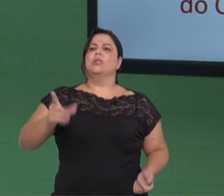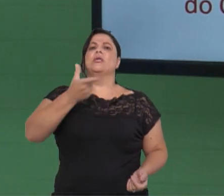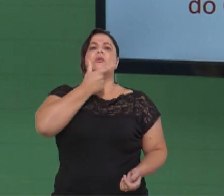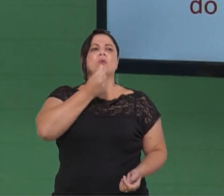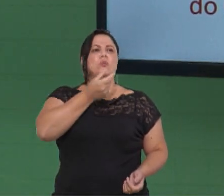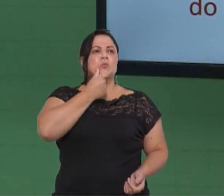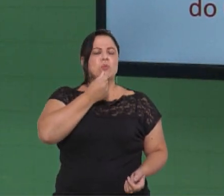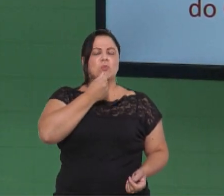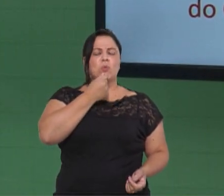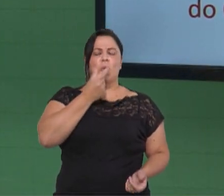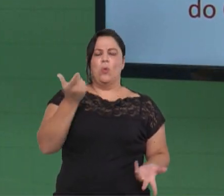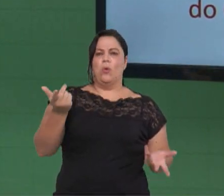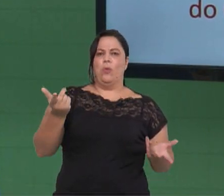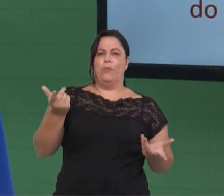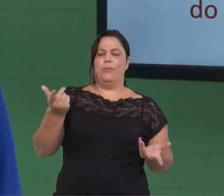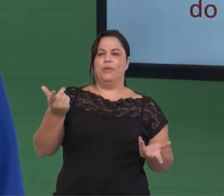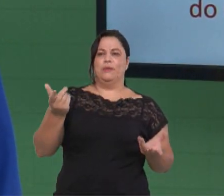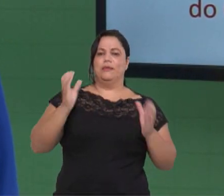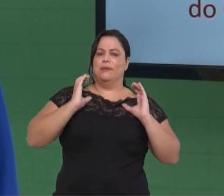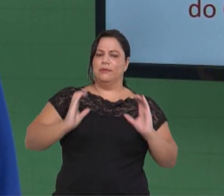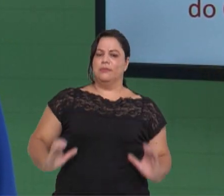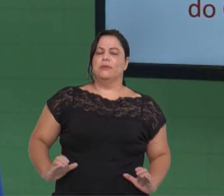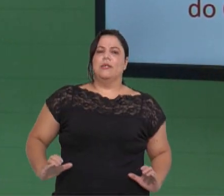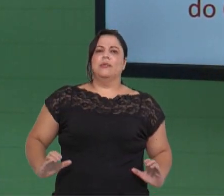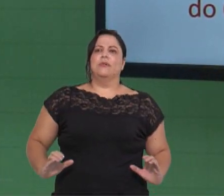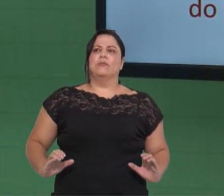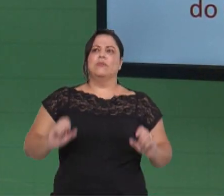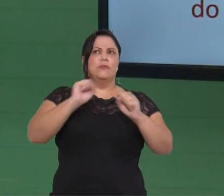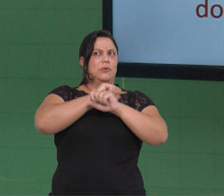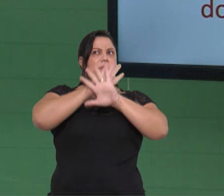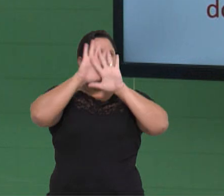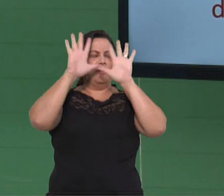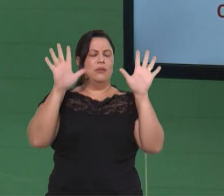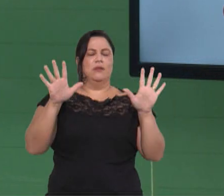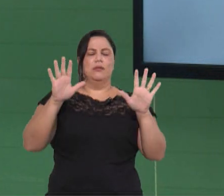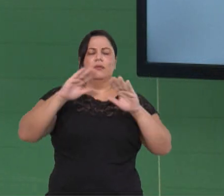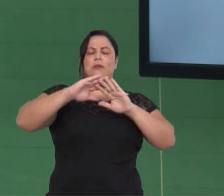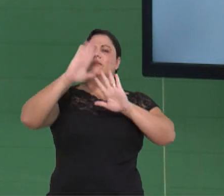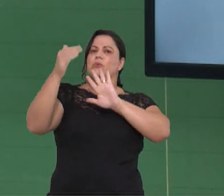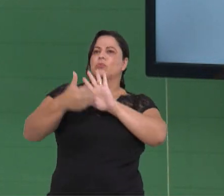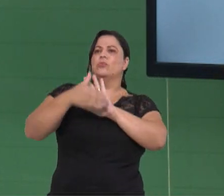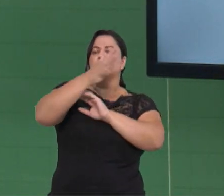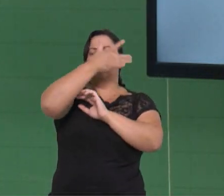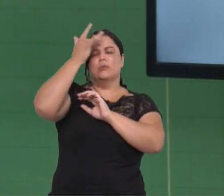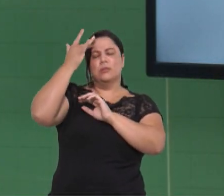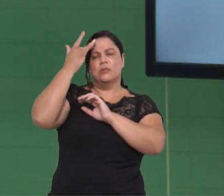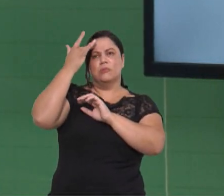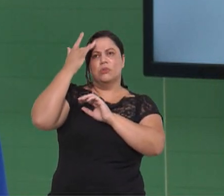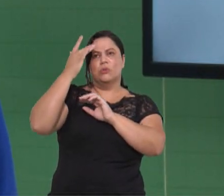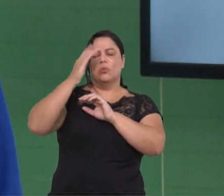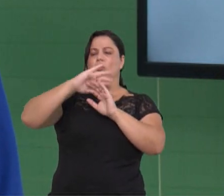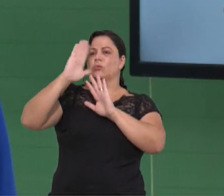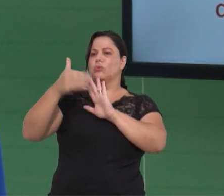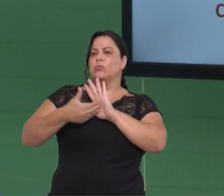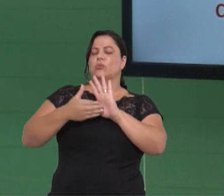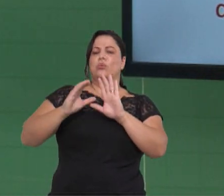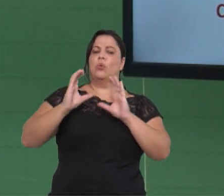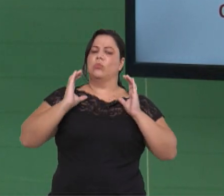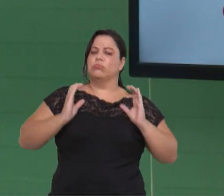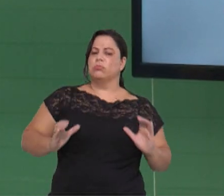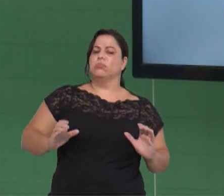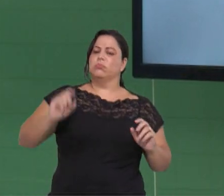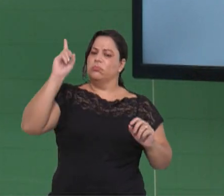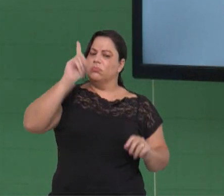todas as pessoas, todo cidadão, tem direito à propriedade privada, tem direito a um